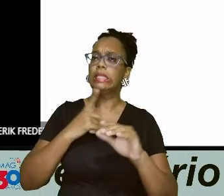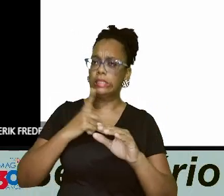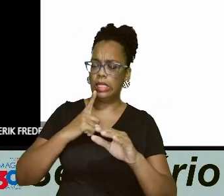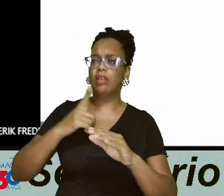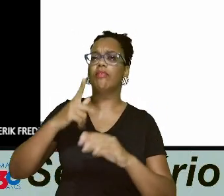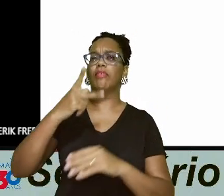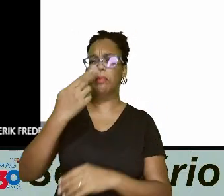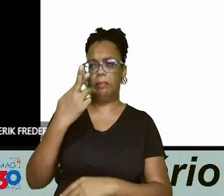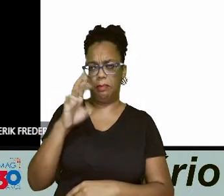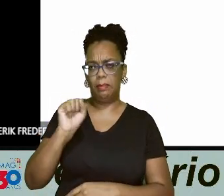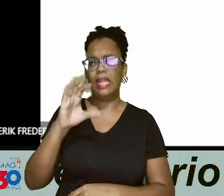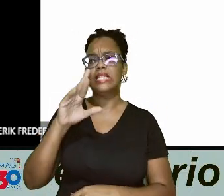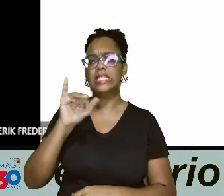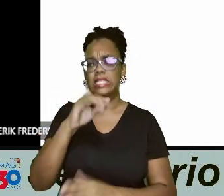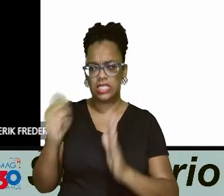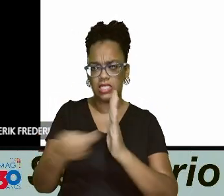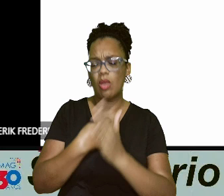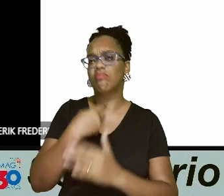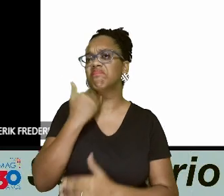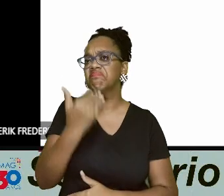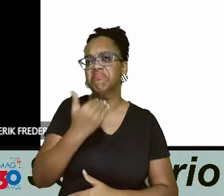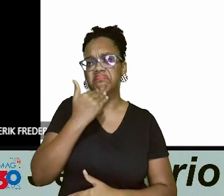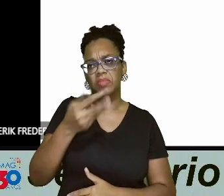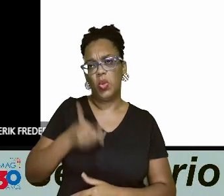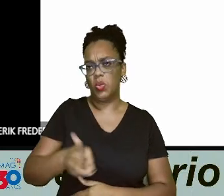a pena levar isto adiante.